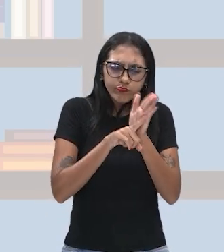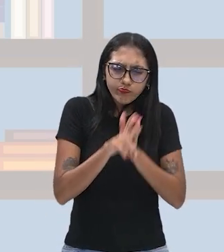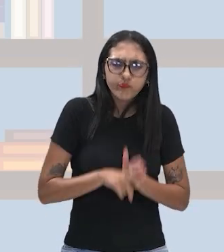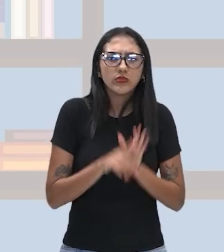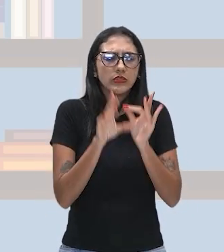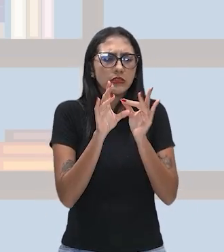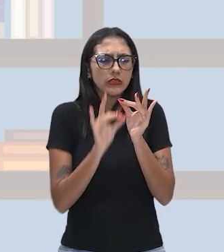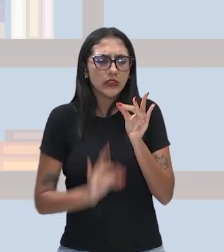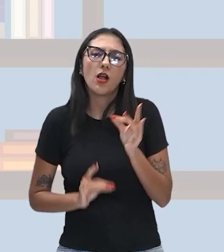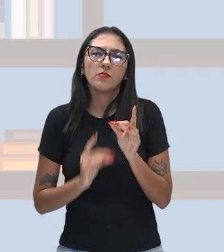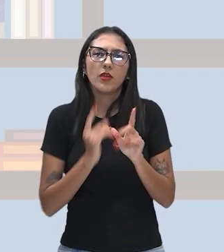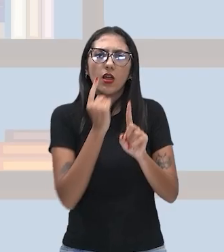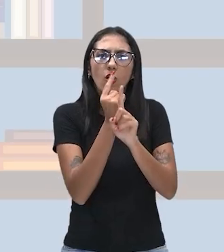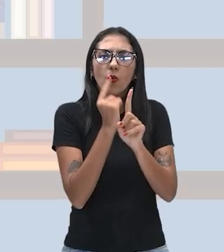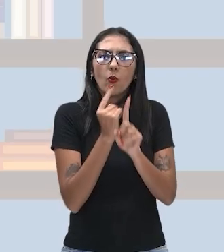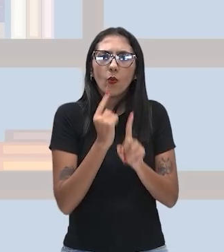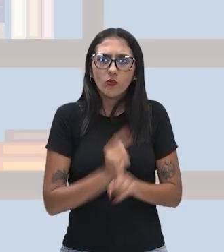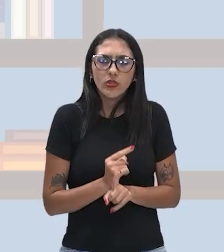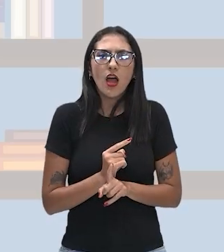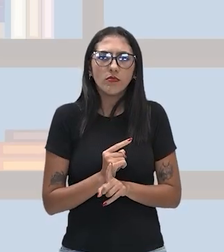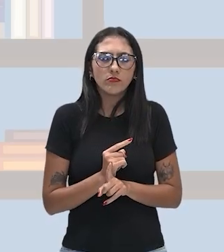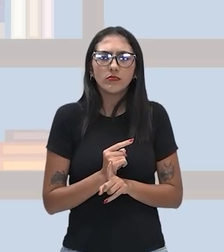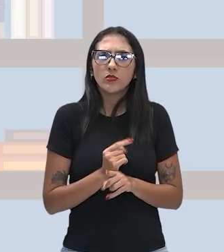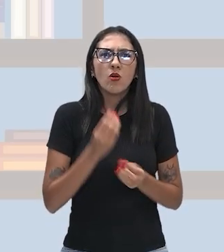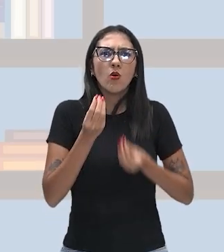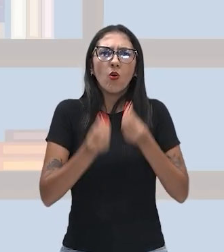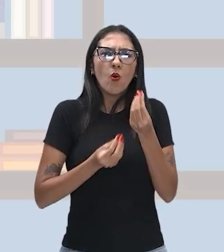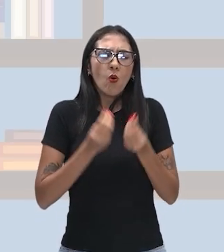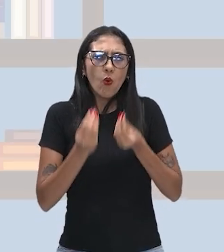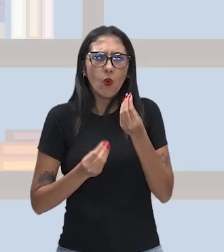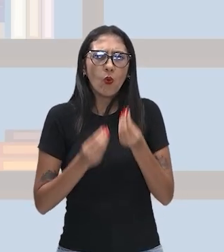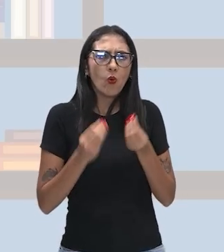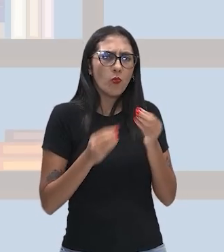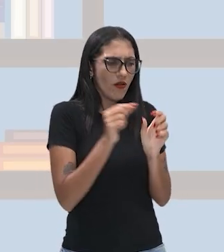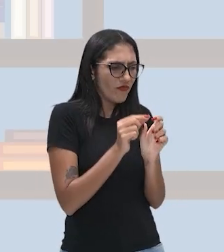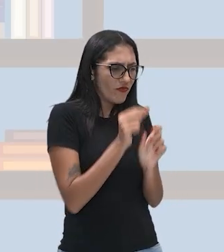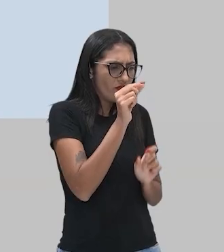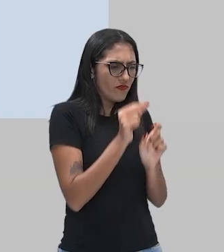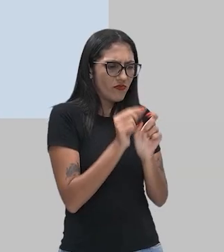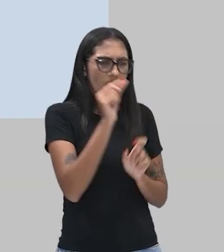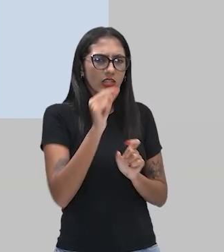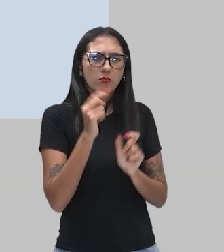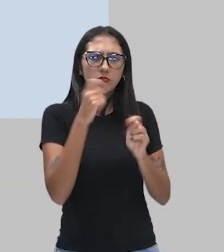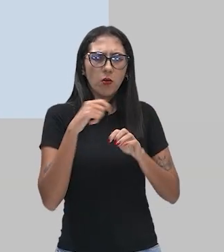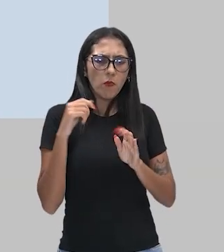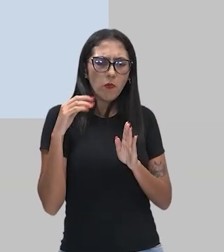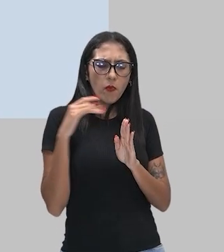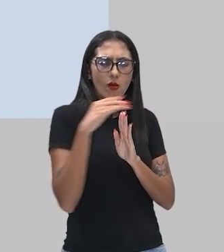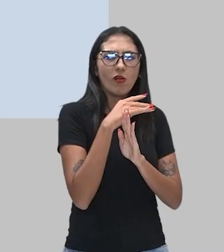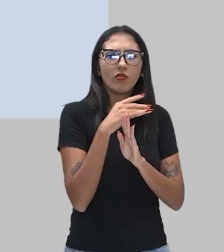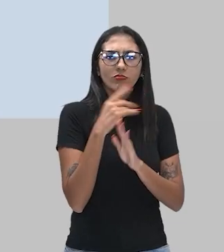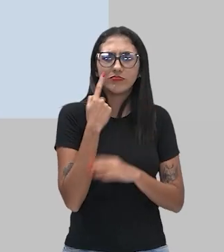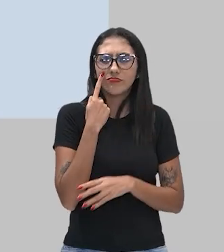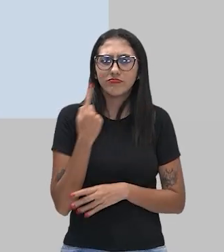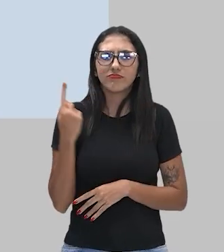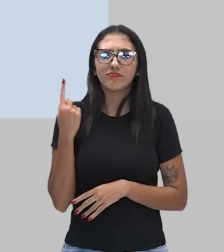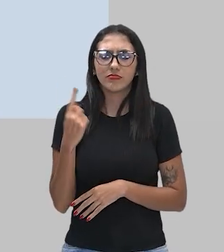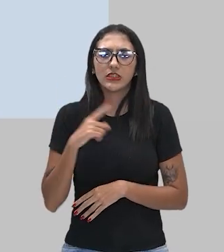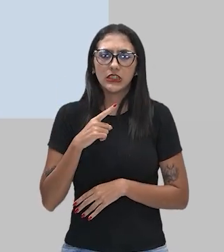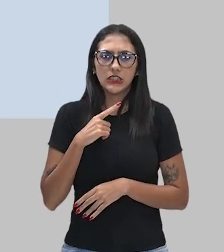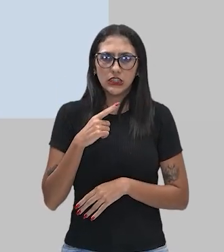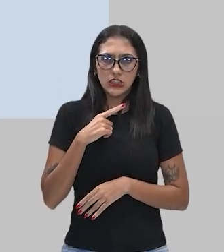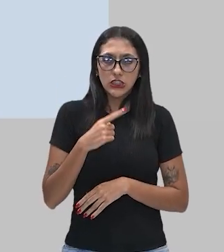determinar por qual fenda cada elétron realmente passava. Instalaram um equipamento